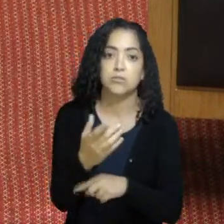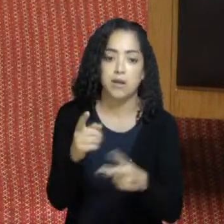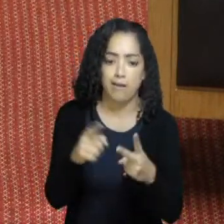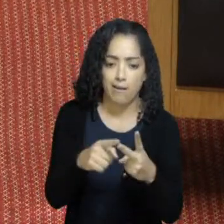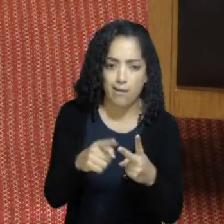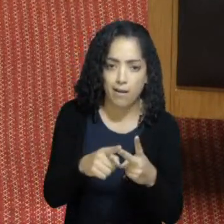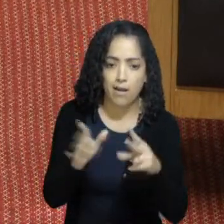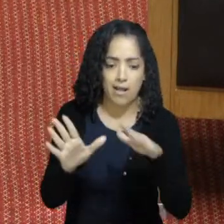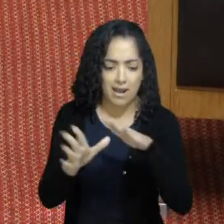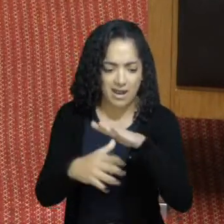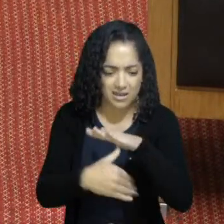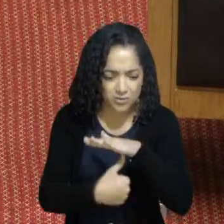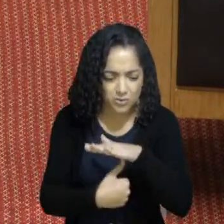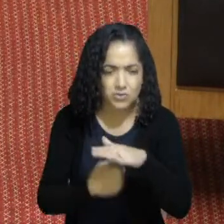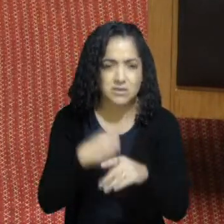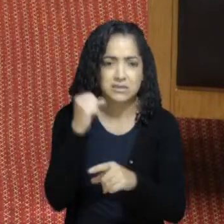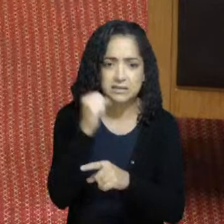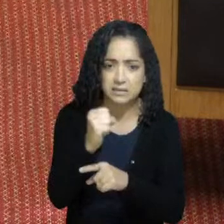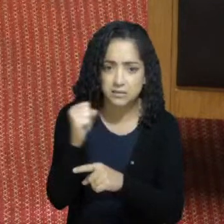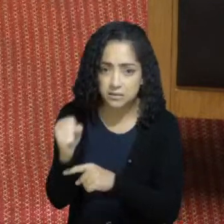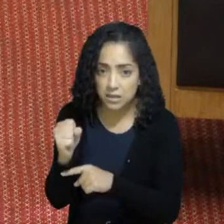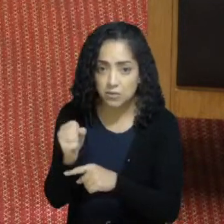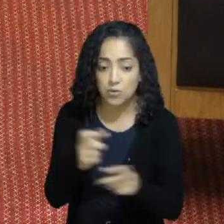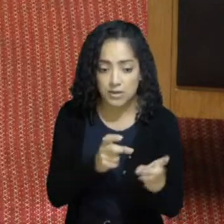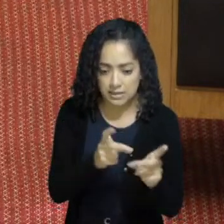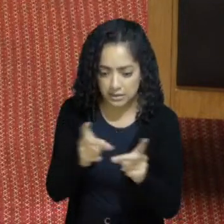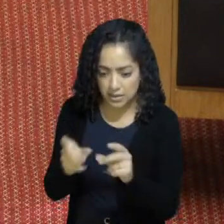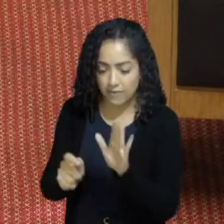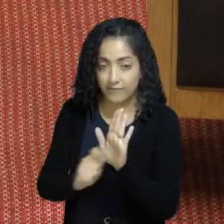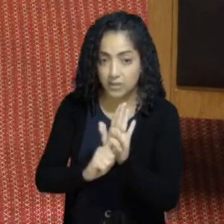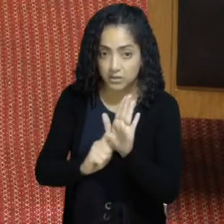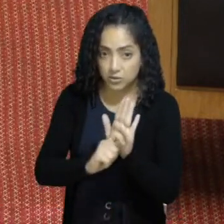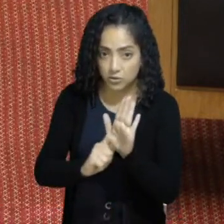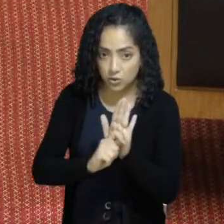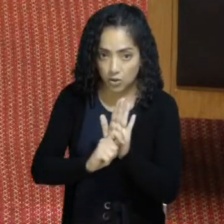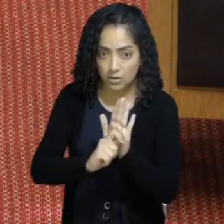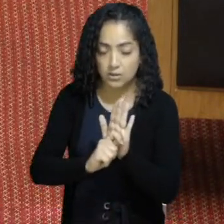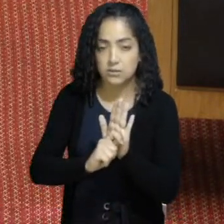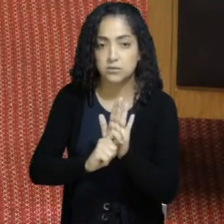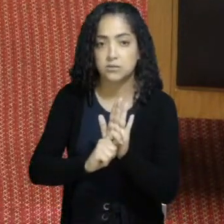latrocida e traficante de drogas